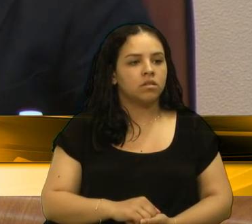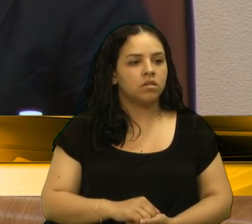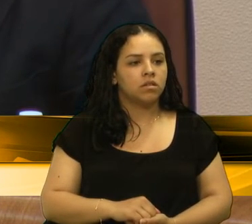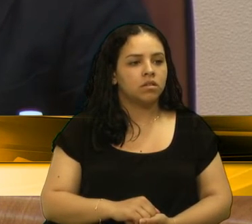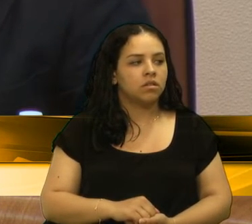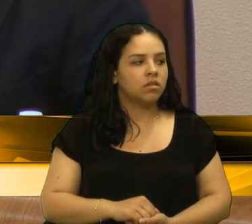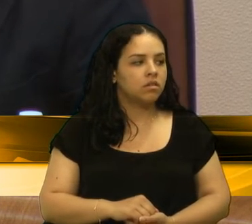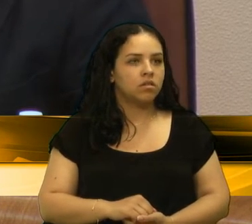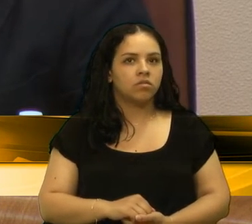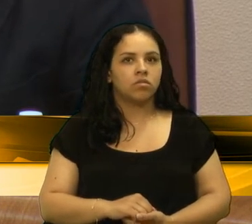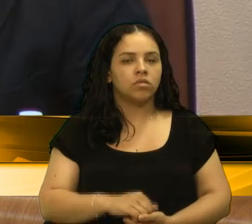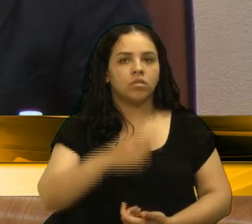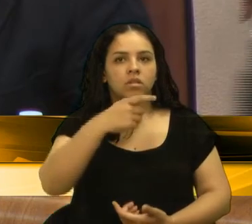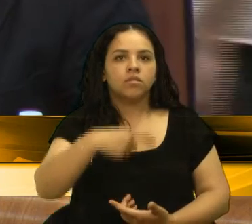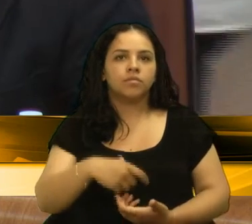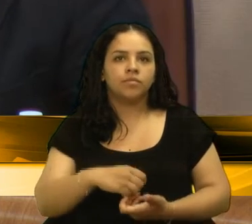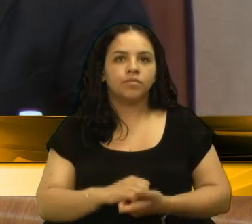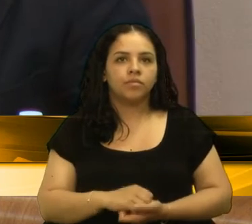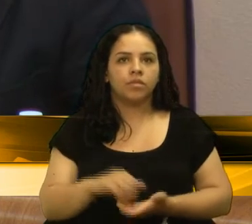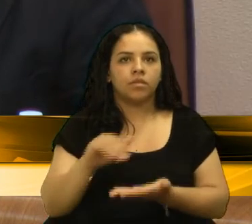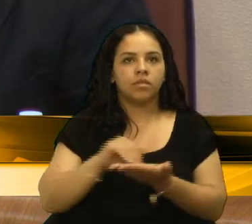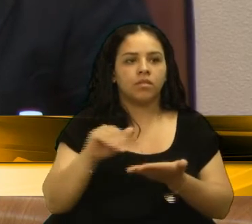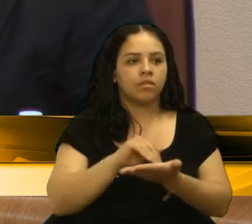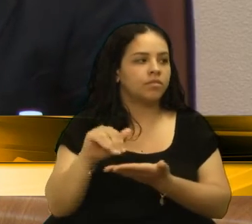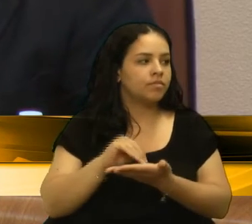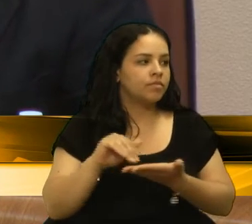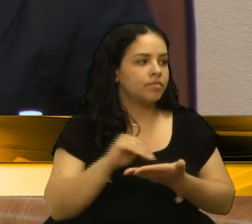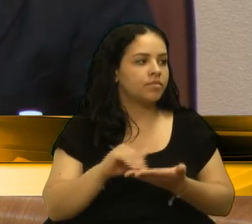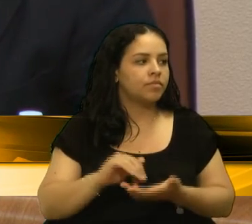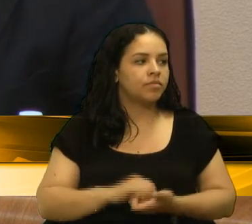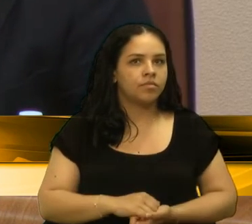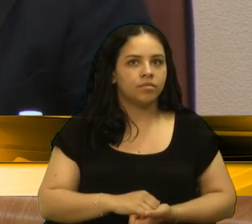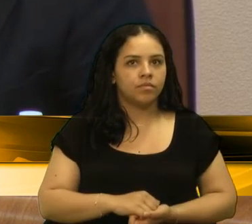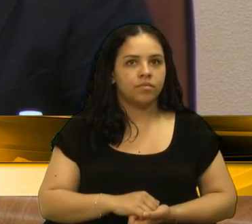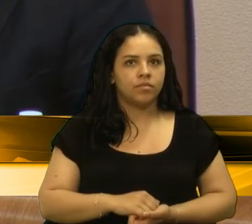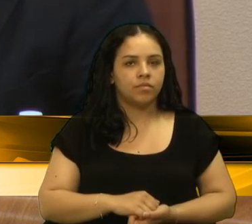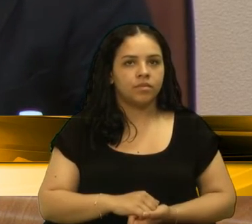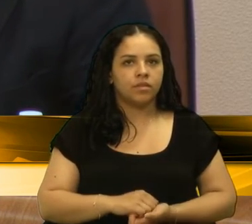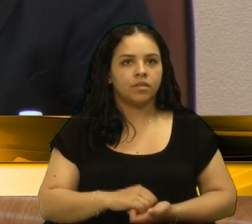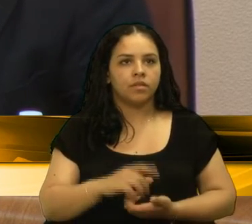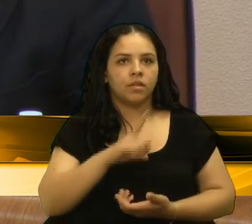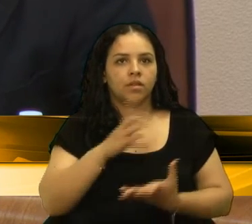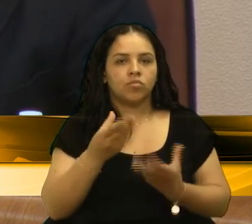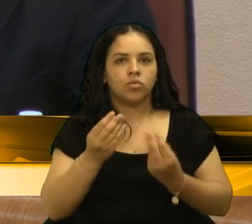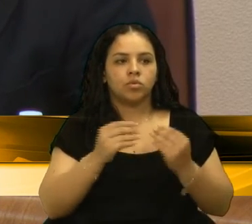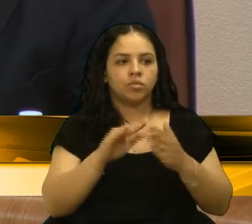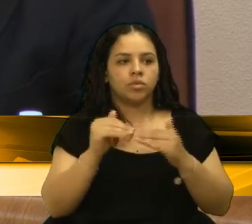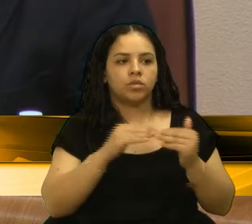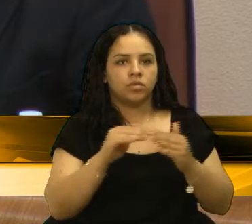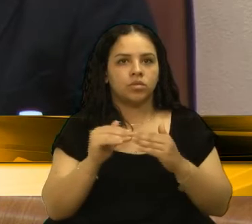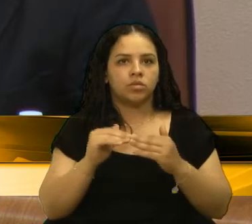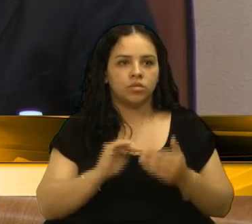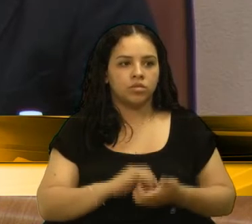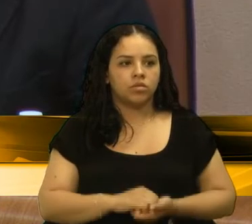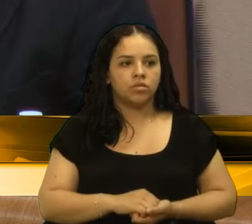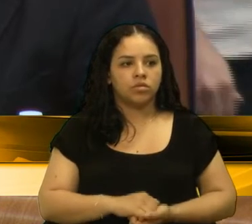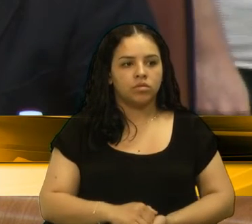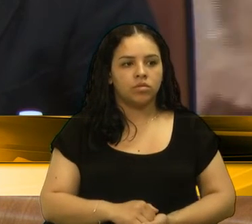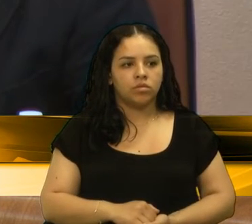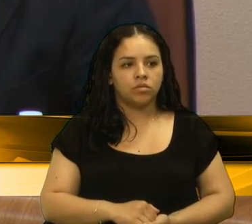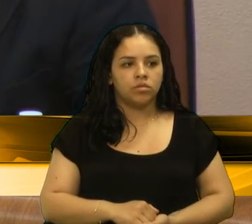circula fisicamente entre a secretaria, às vezes se torna um tempo restrito, principalmente porque tem muitos pedidos que não são atendidos com a